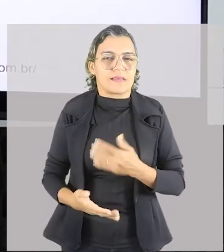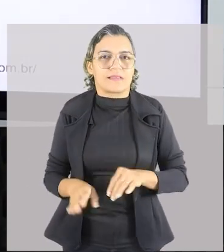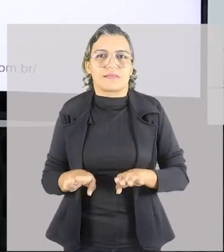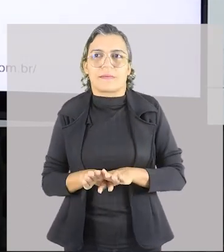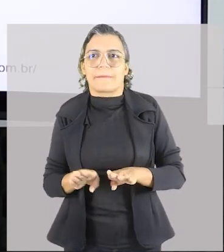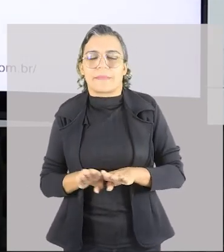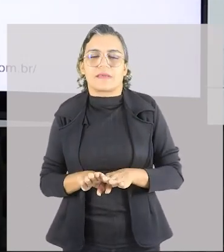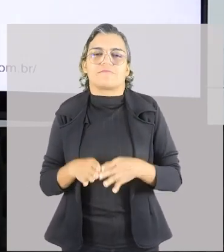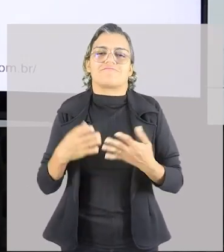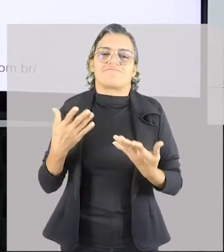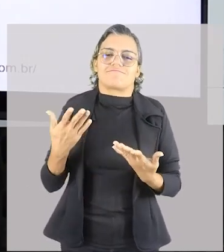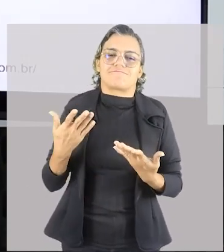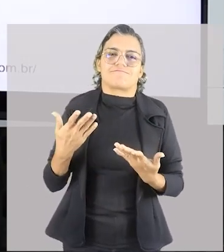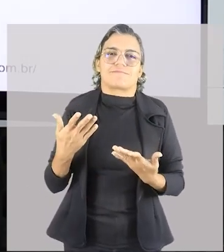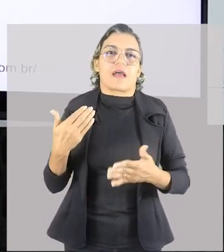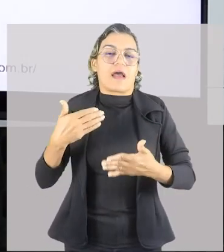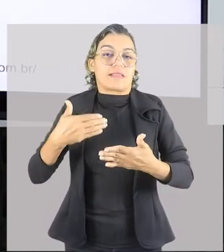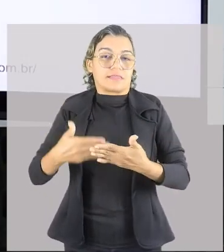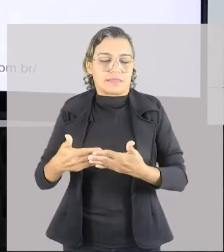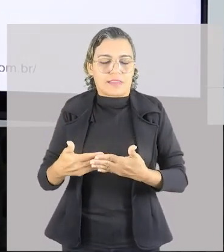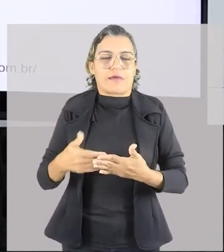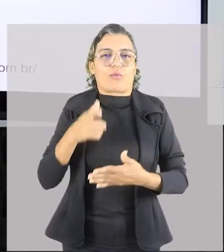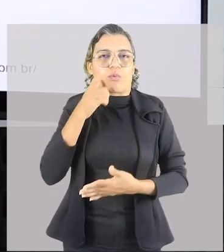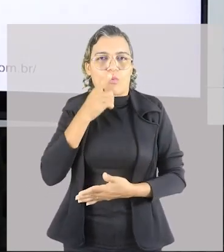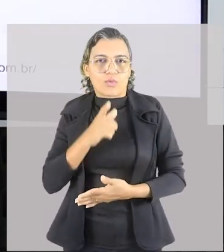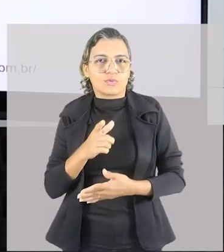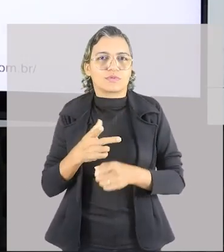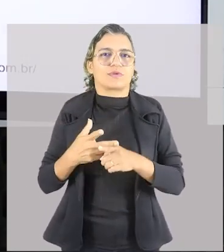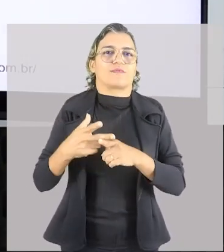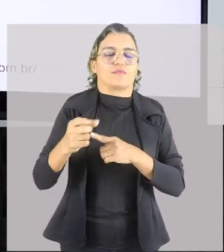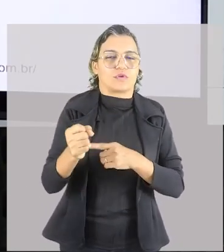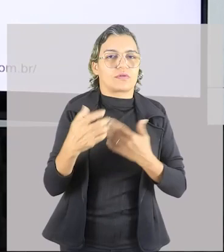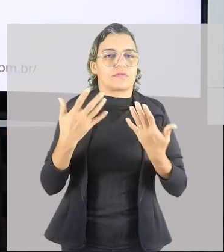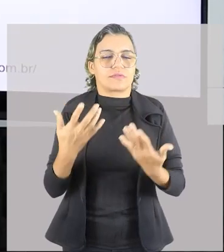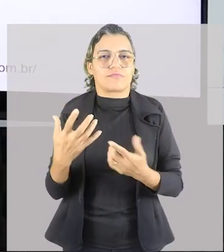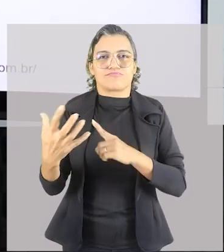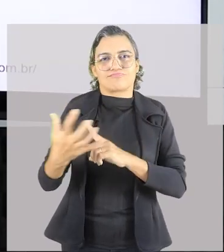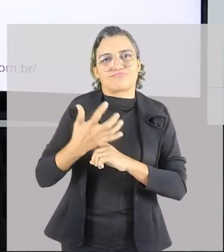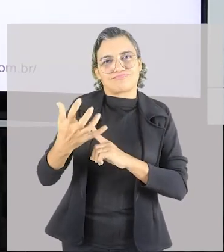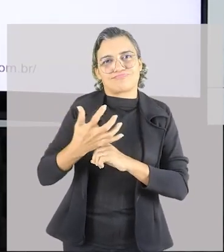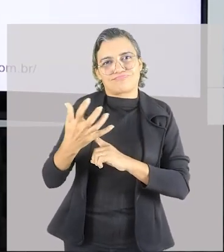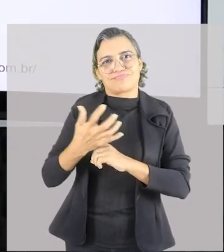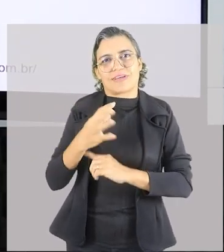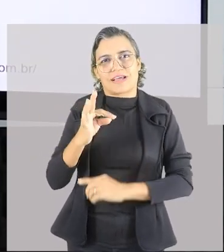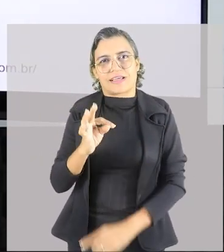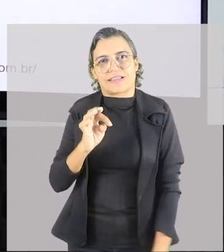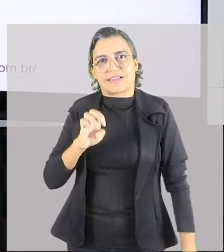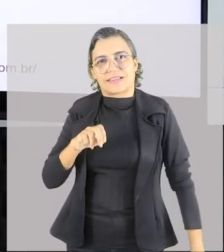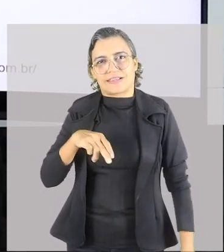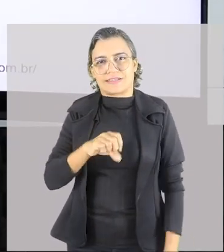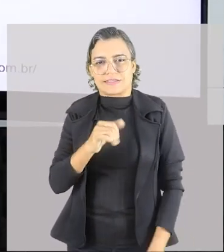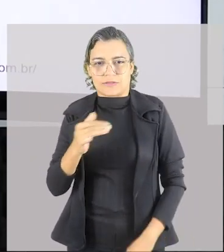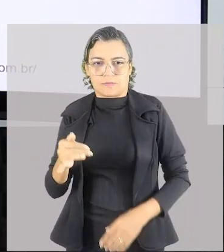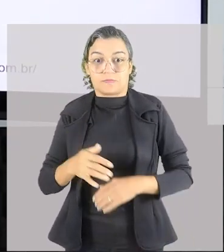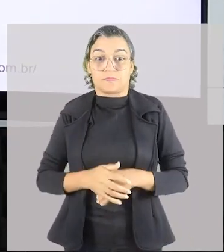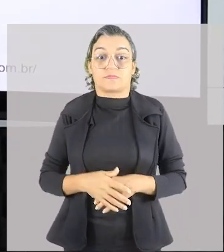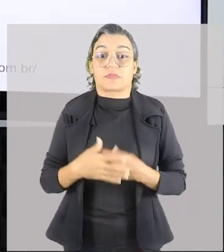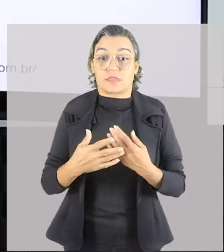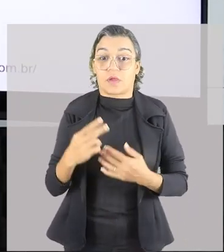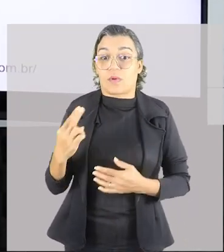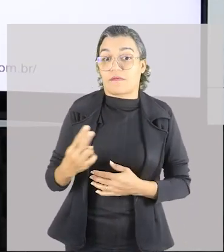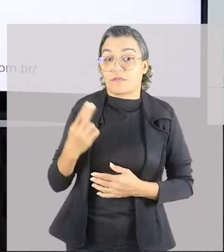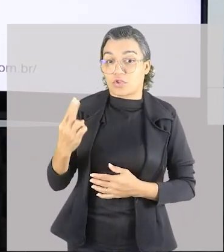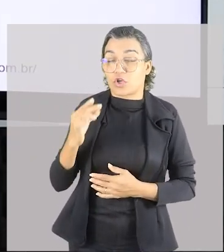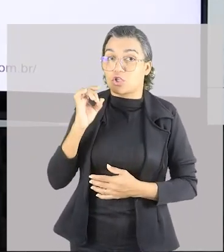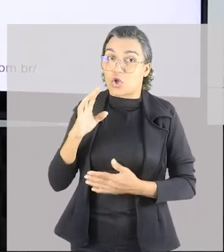de poder chegar até a vitória, então isso gera um estado de tensão nesses praticantes. Então a vitória ela é